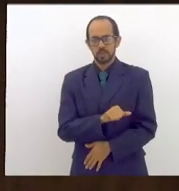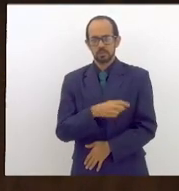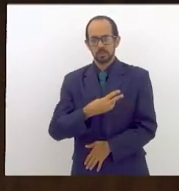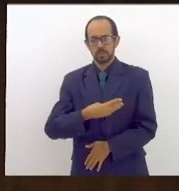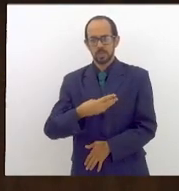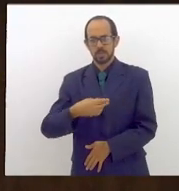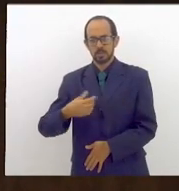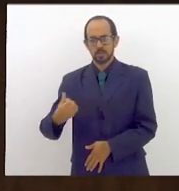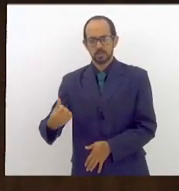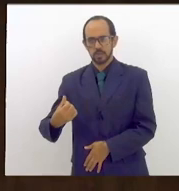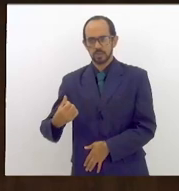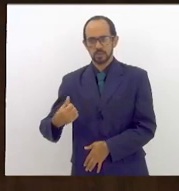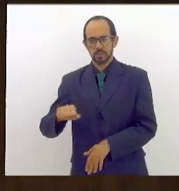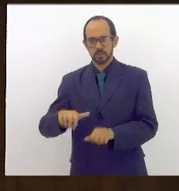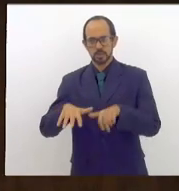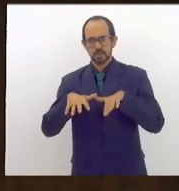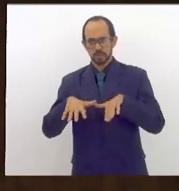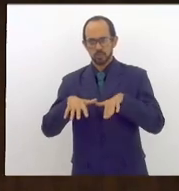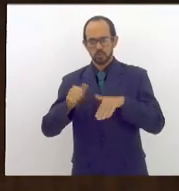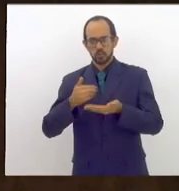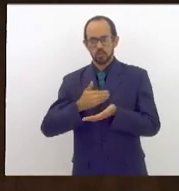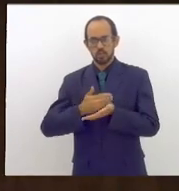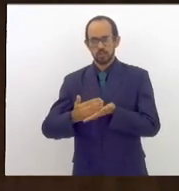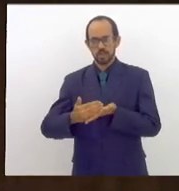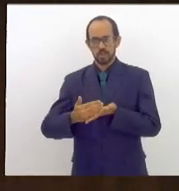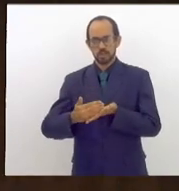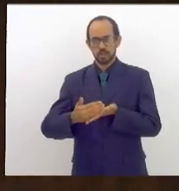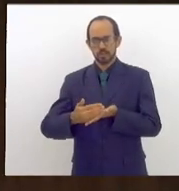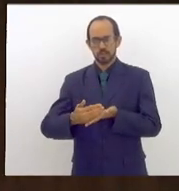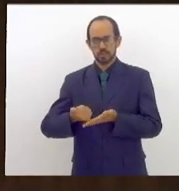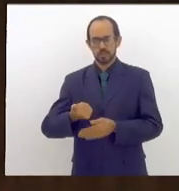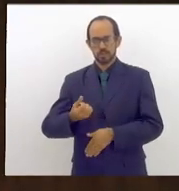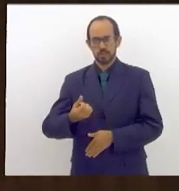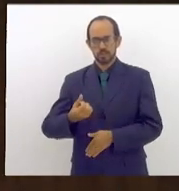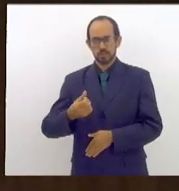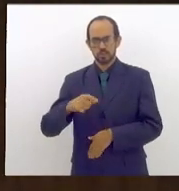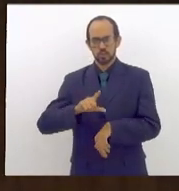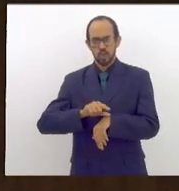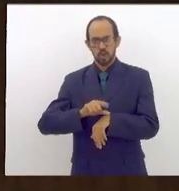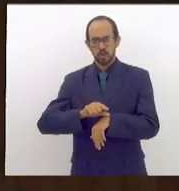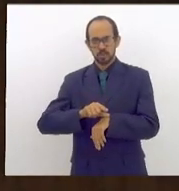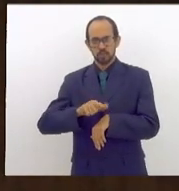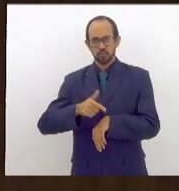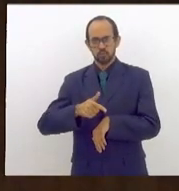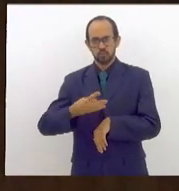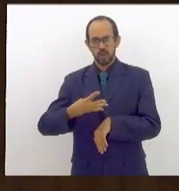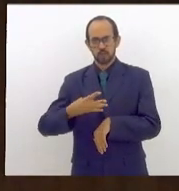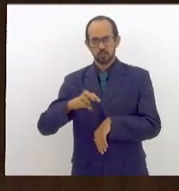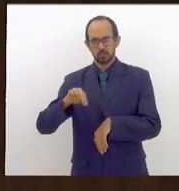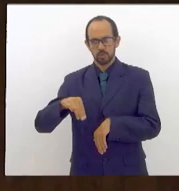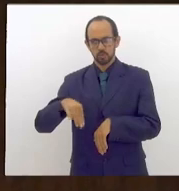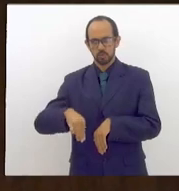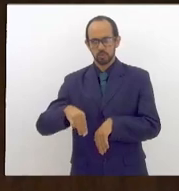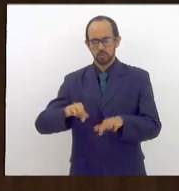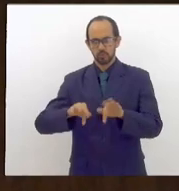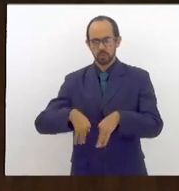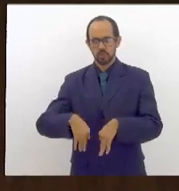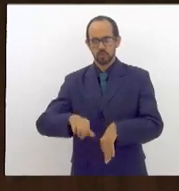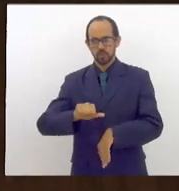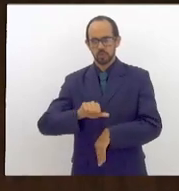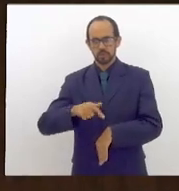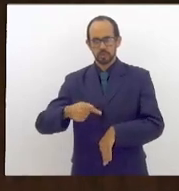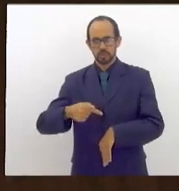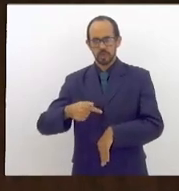trigésima sexta sessão extraordinária que iniciada às 16 horas e 24 minutos sem encerrou-se às 17